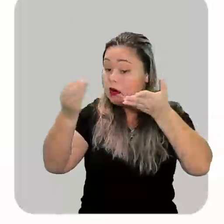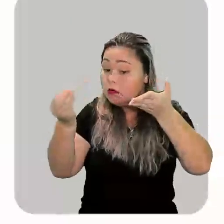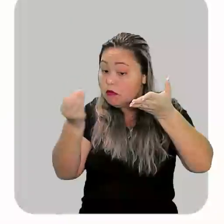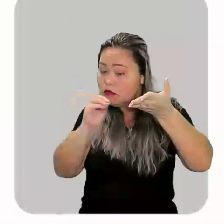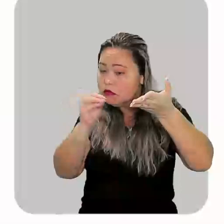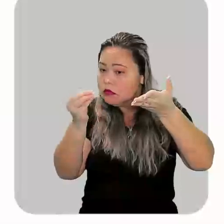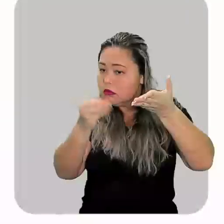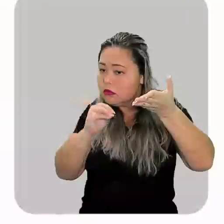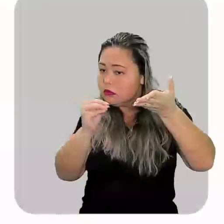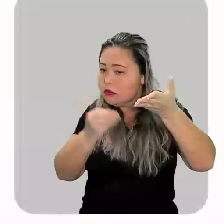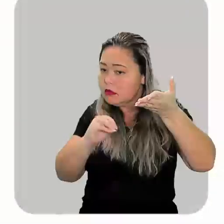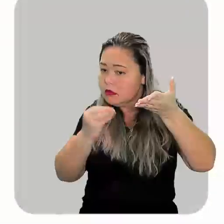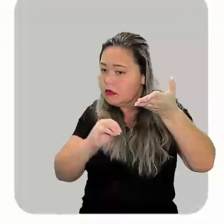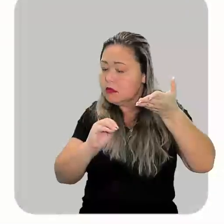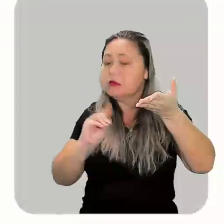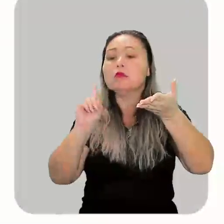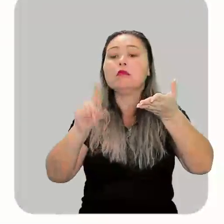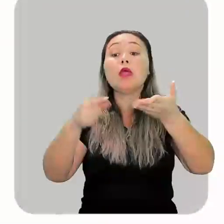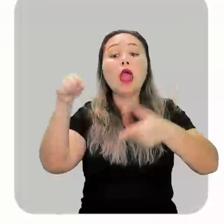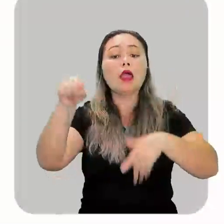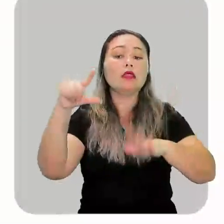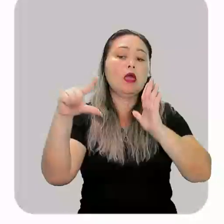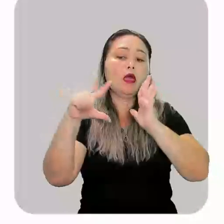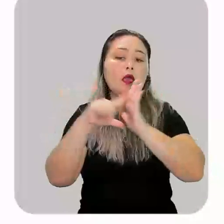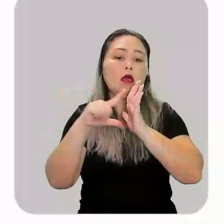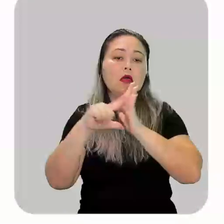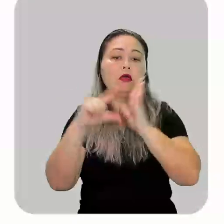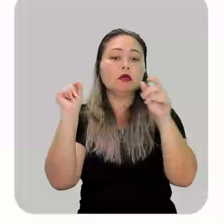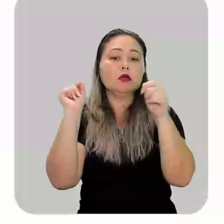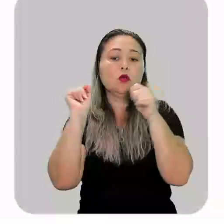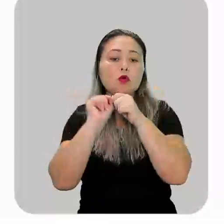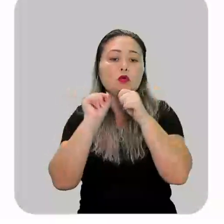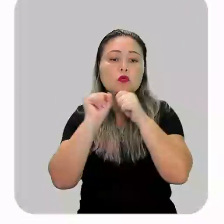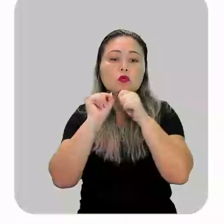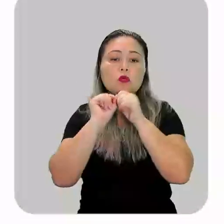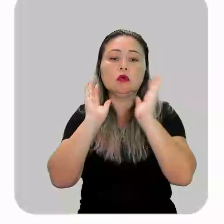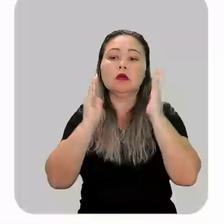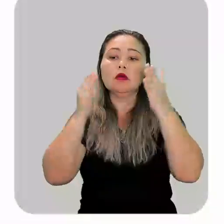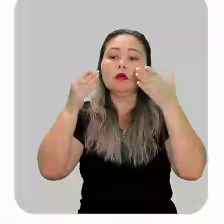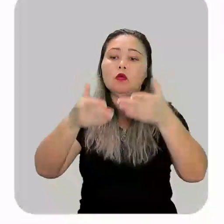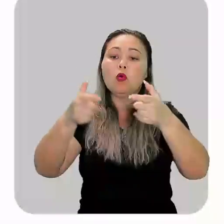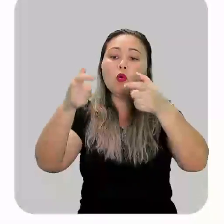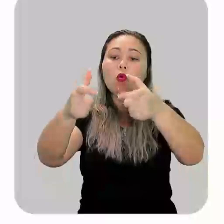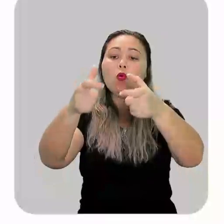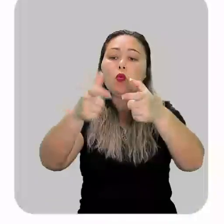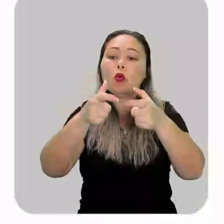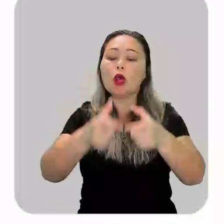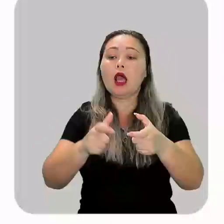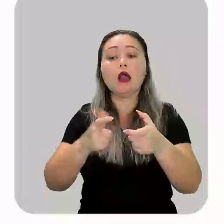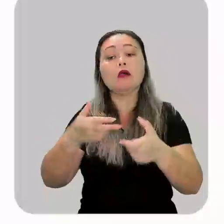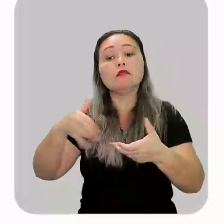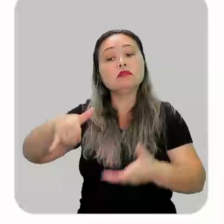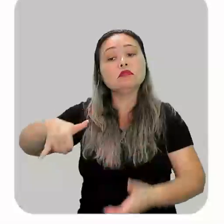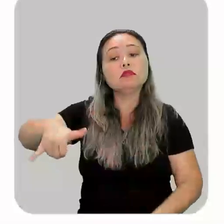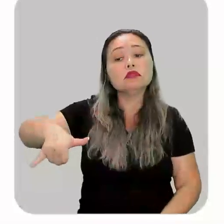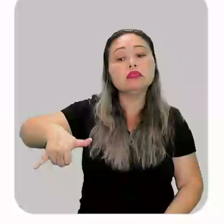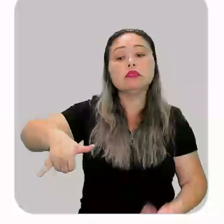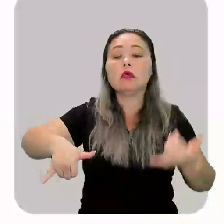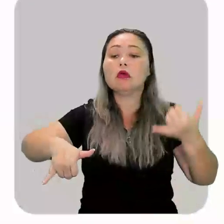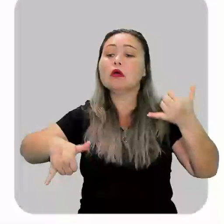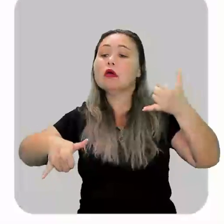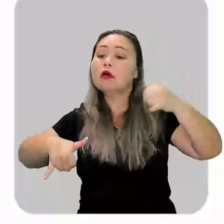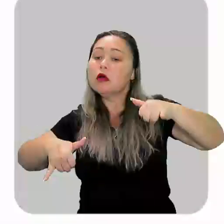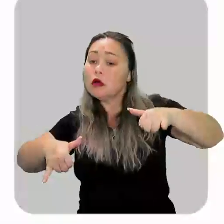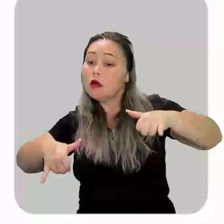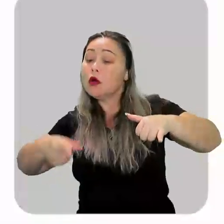separadamente. Nessa loja, são feitas somente ligações locais, tanto para